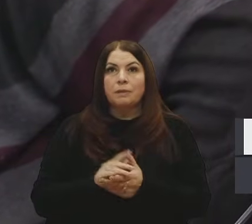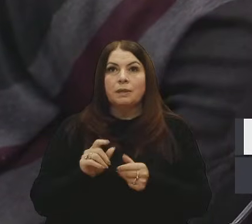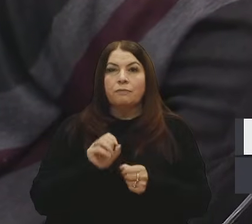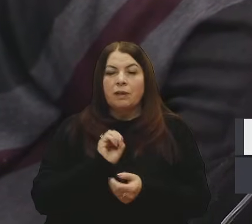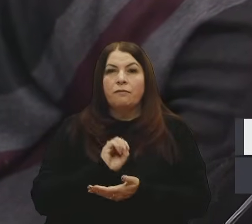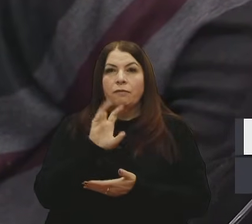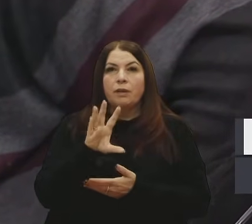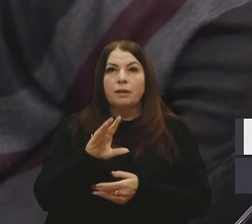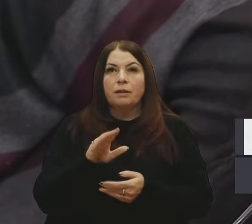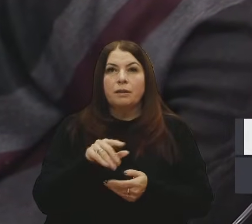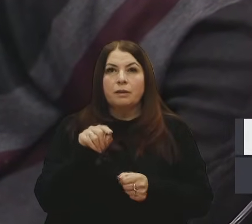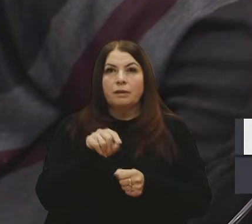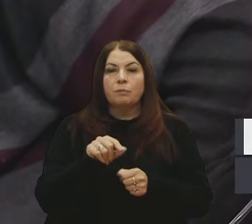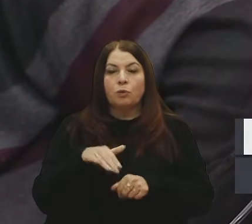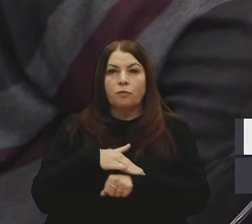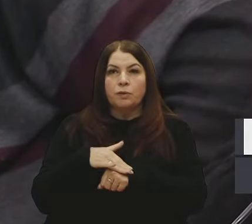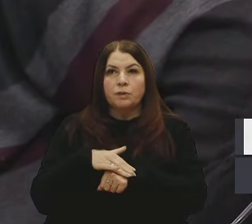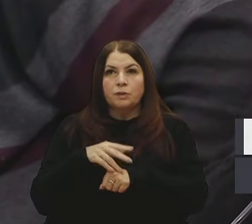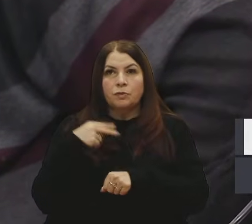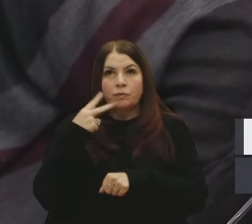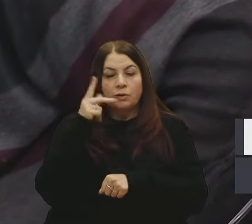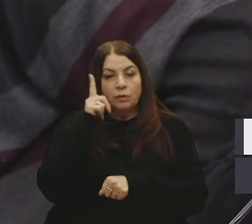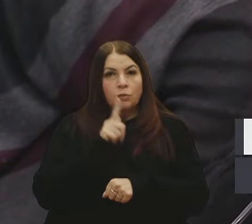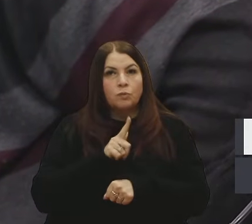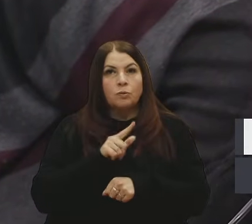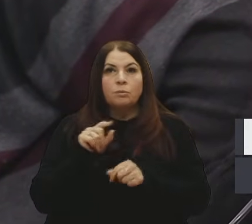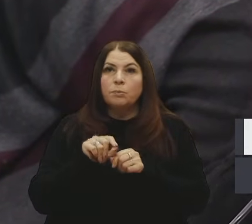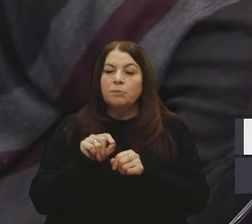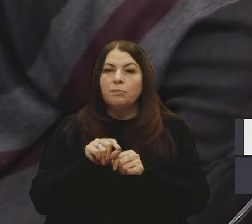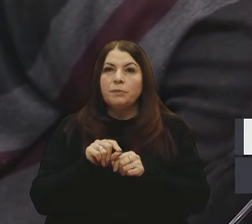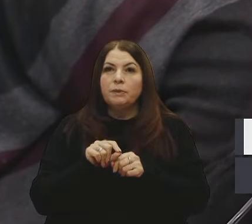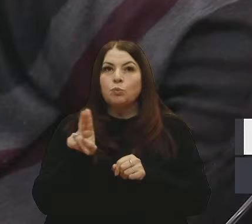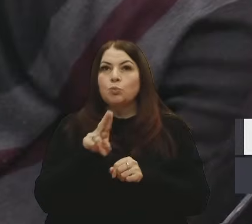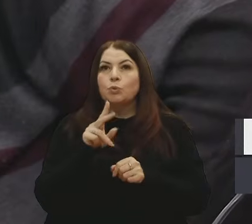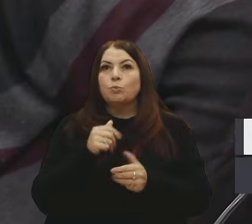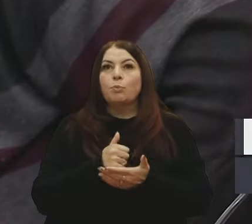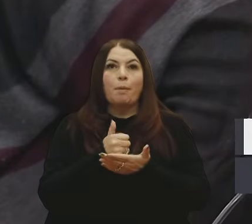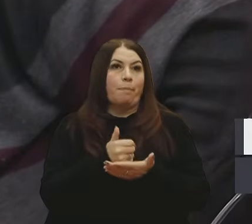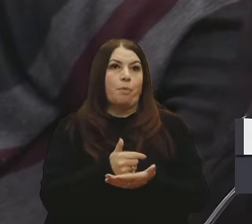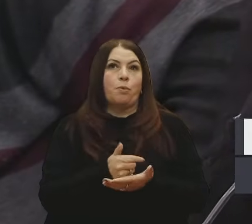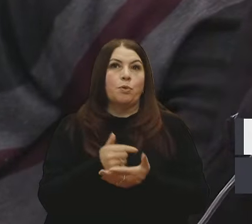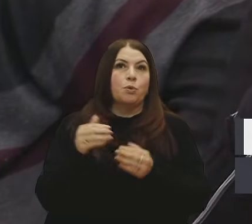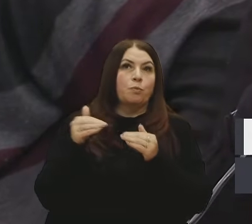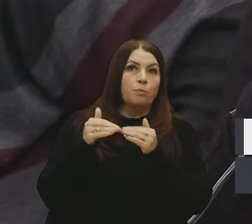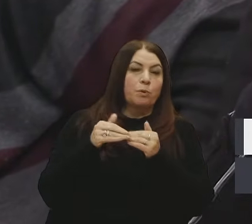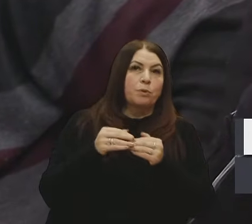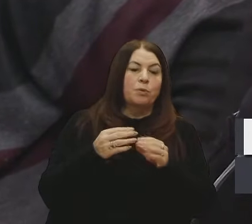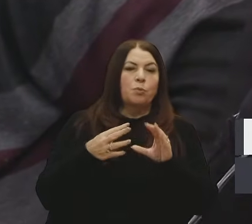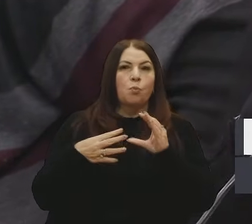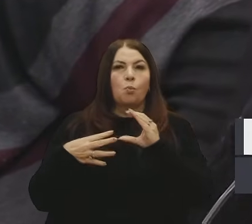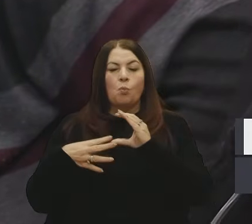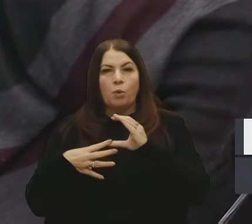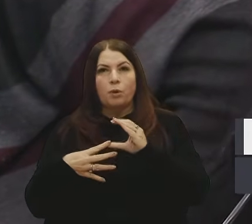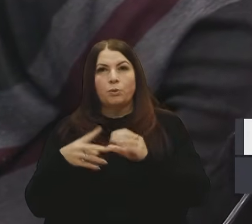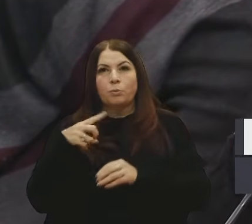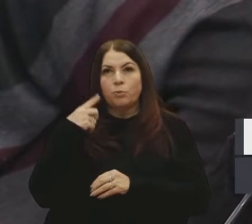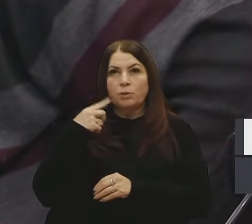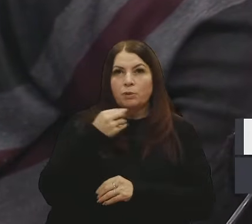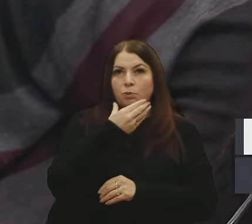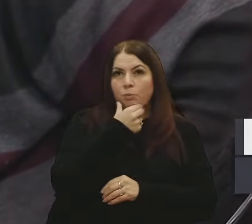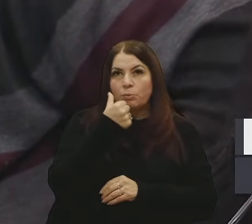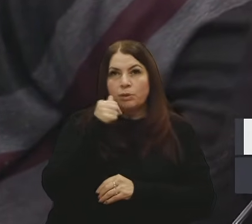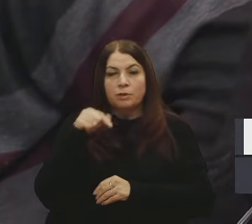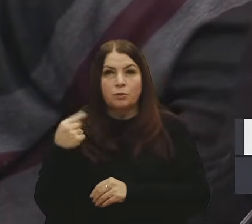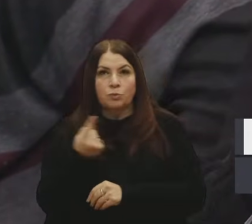e aí a partir disso estava dialogando com o vereador Lucas, para que a gente utilize como instrumento e dialogue com a Quarta CRE, com os deputados e deputadas da nossa